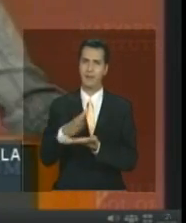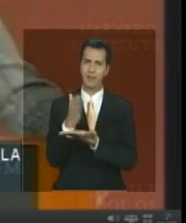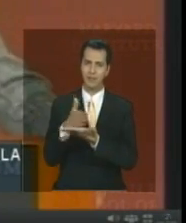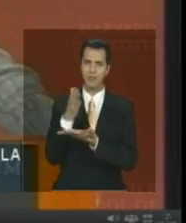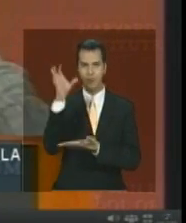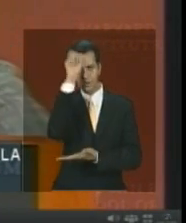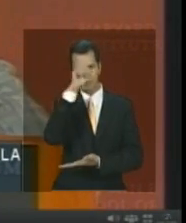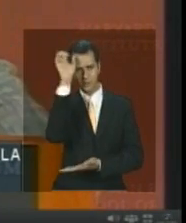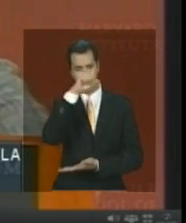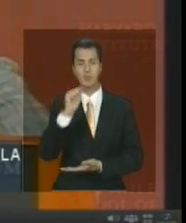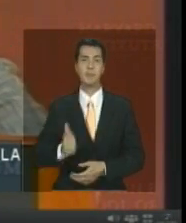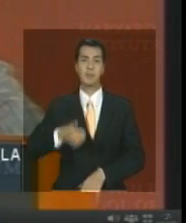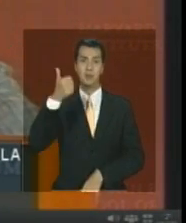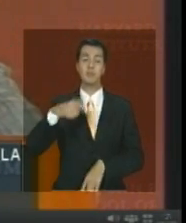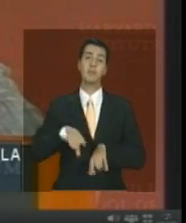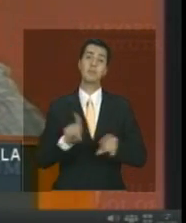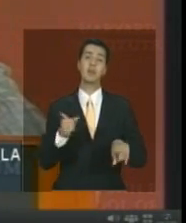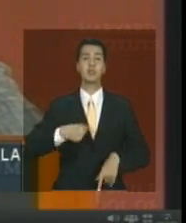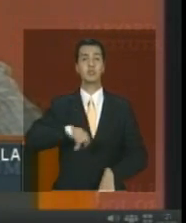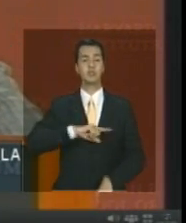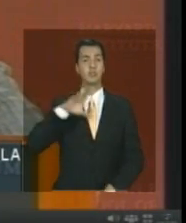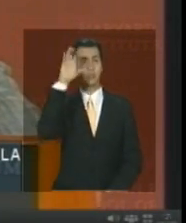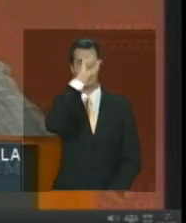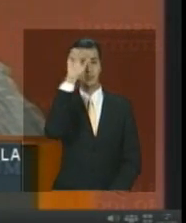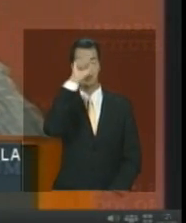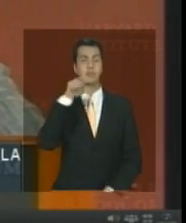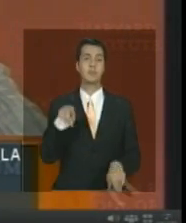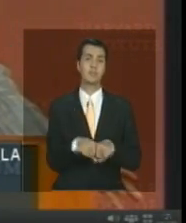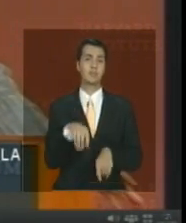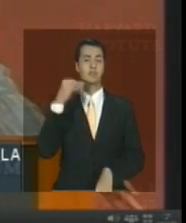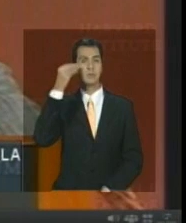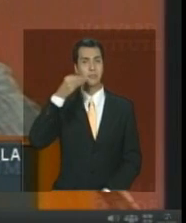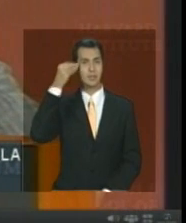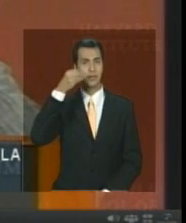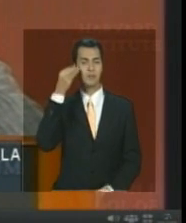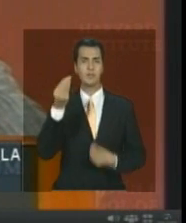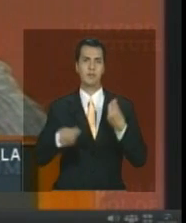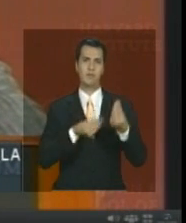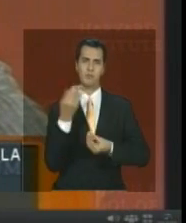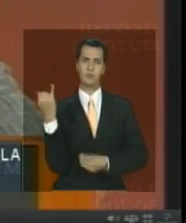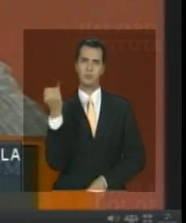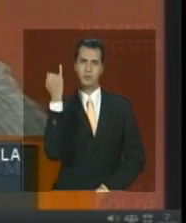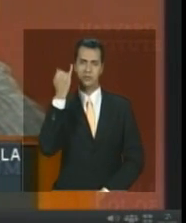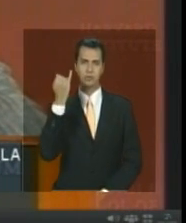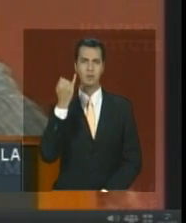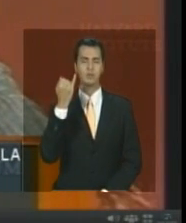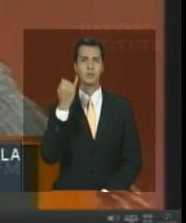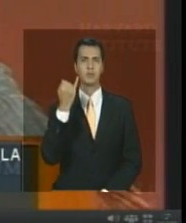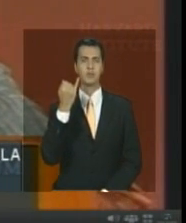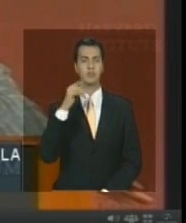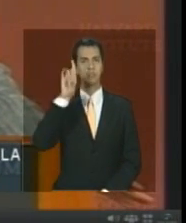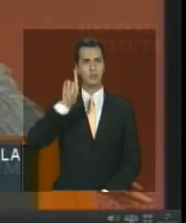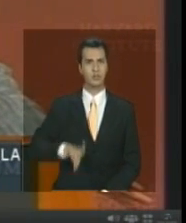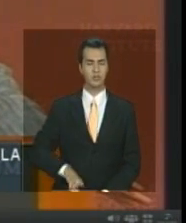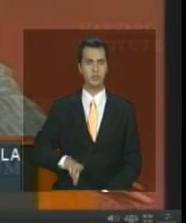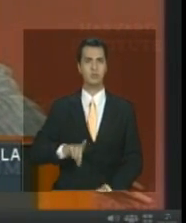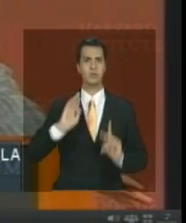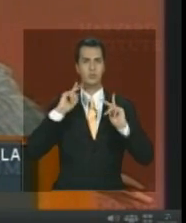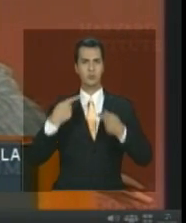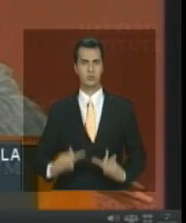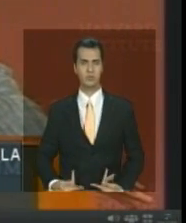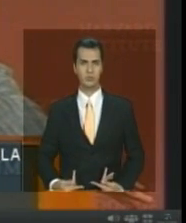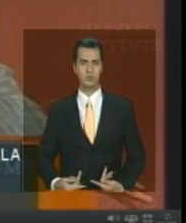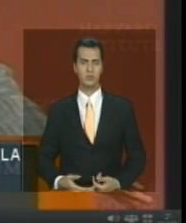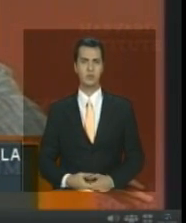mas também com as nossas experiências sobre a importância da democracia e dos direitos humanos. E acho que o